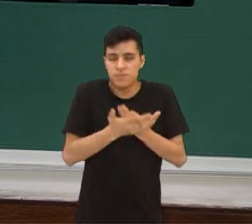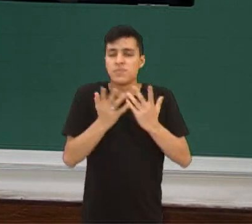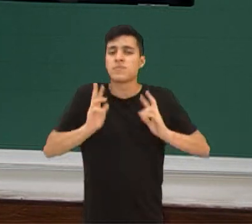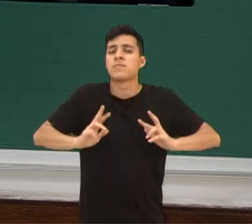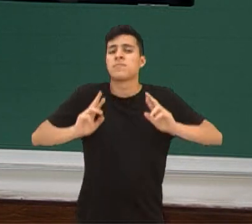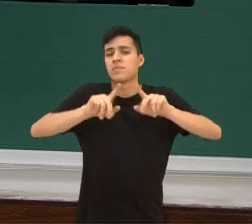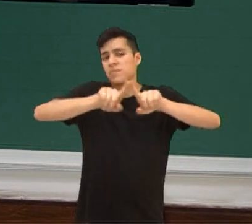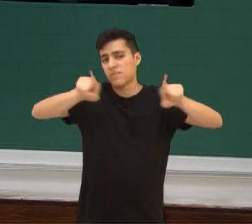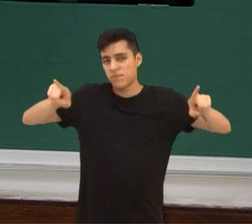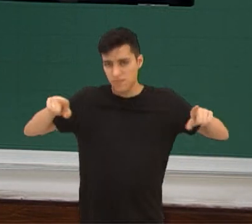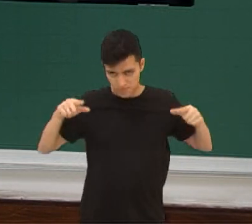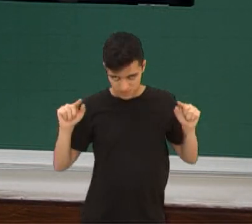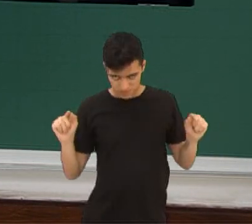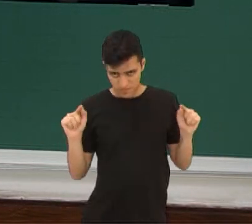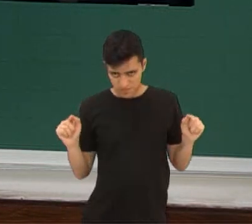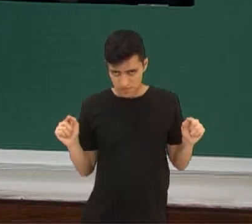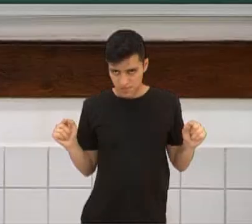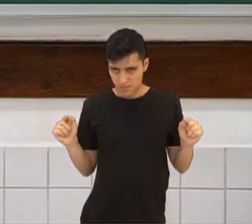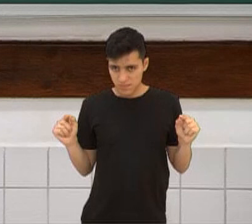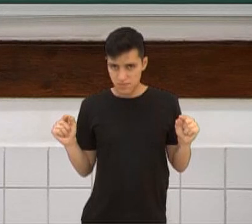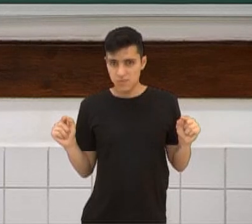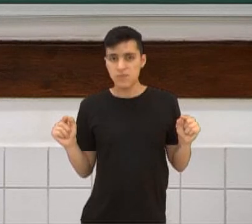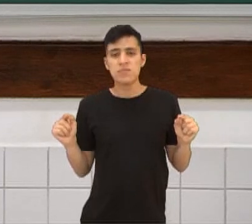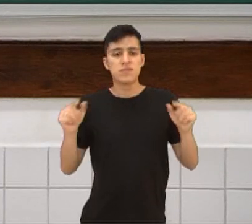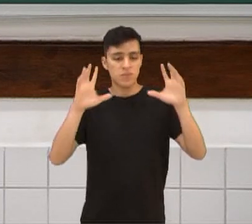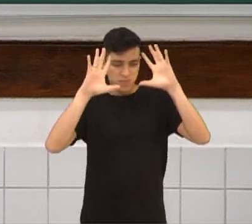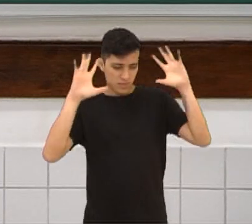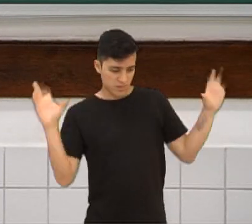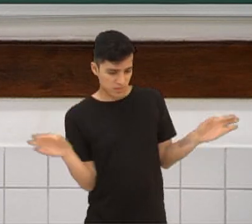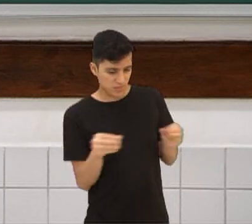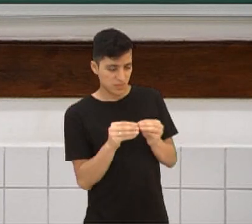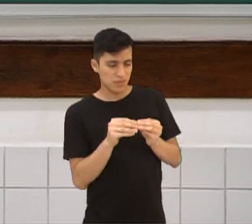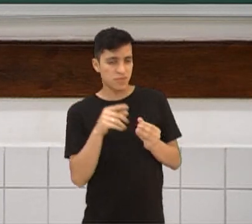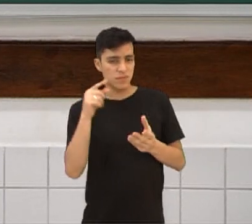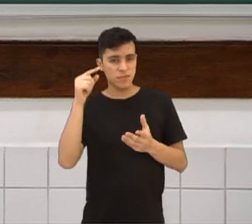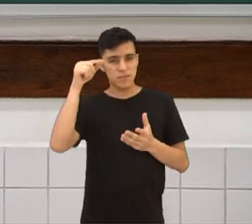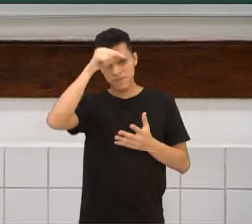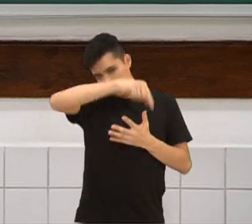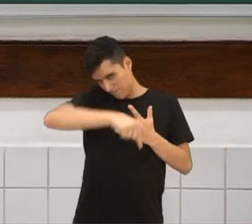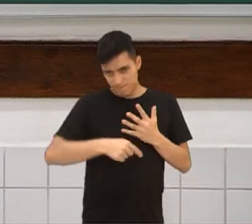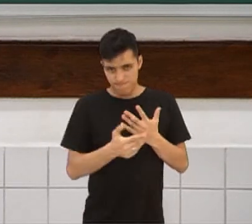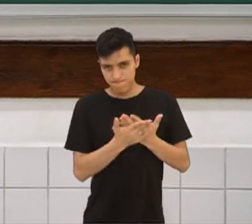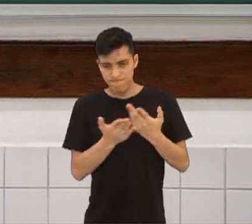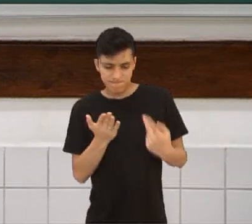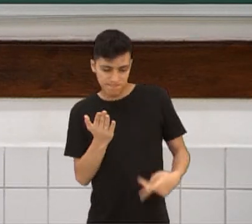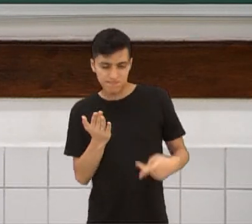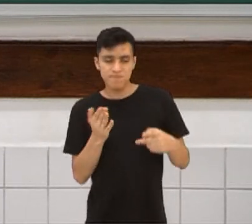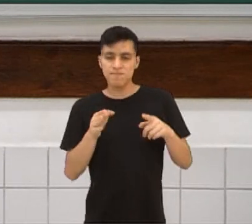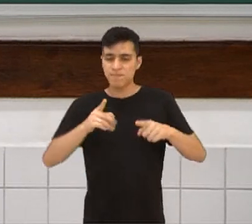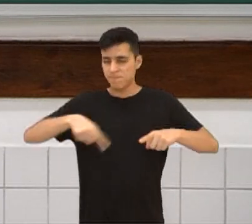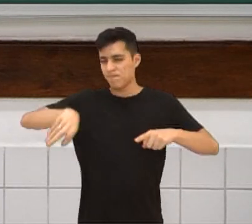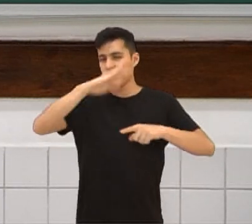Espero que vocês tenham compreendido todo, espero que vocês tenham compreendido tudo, que tenha